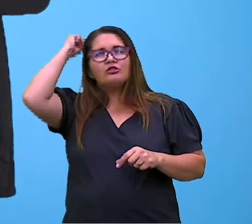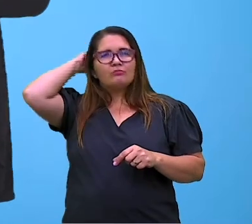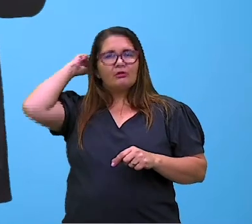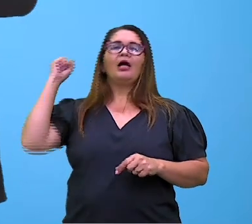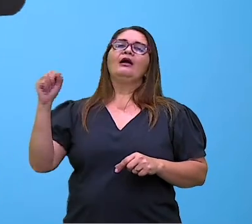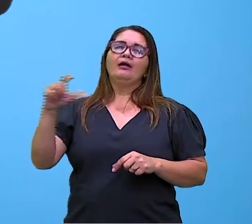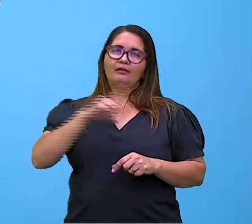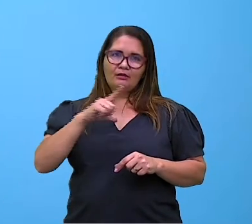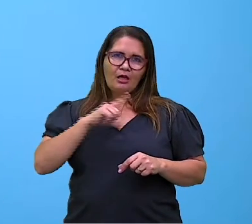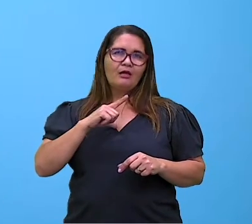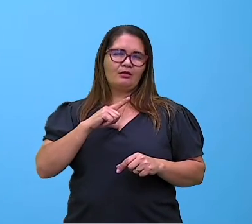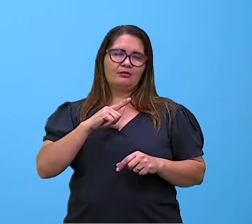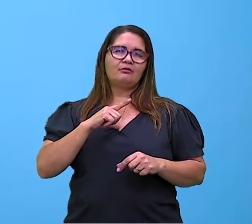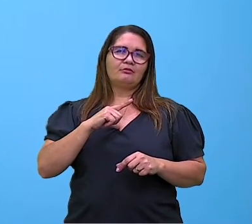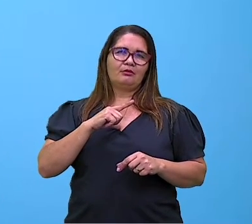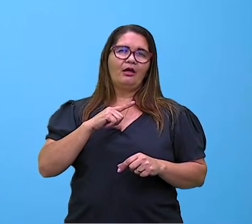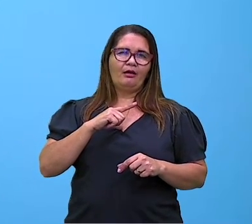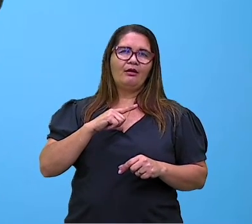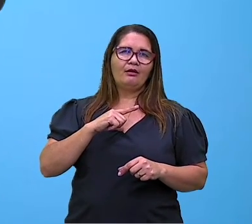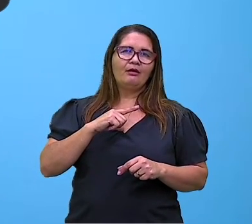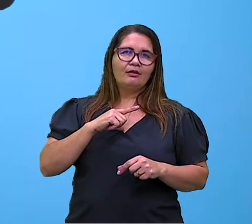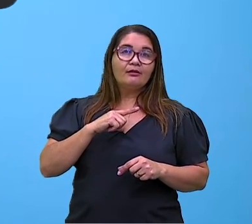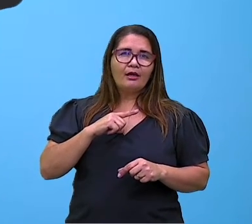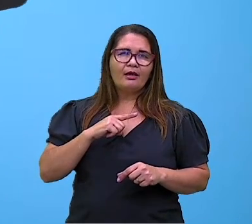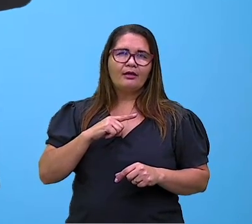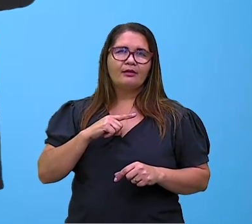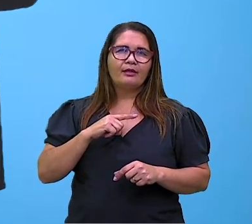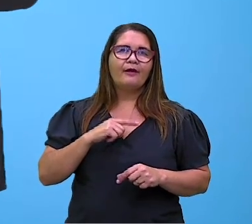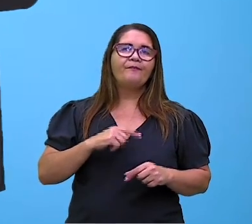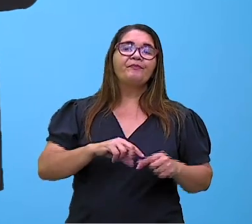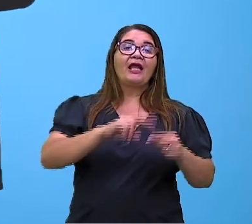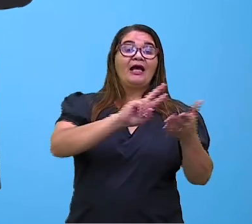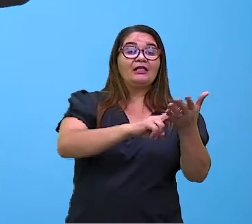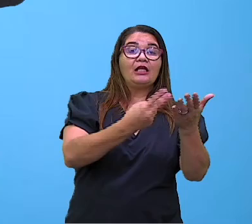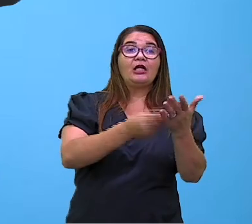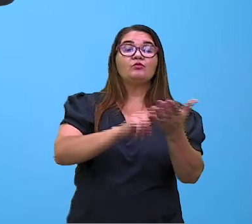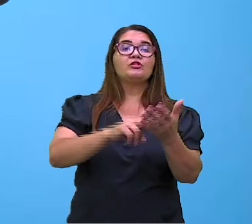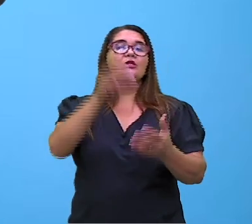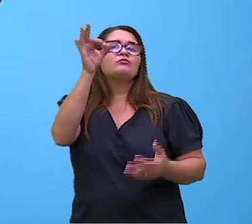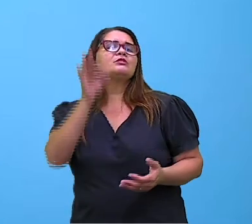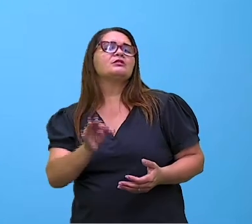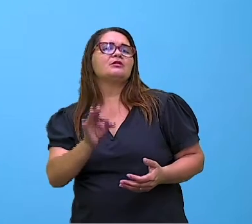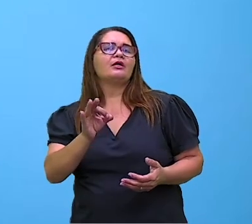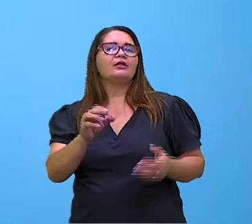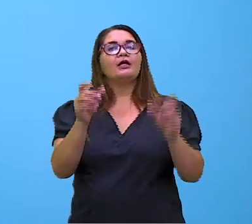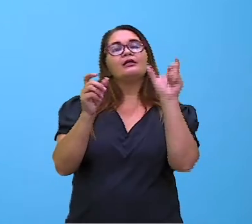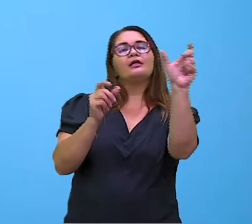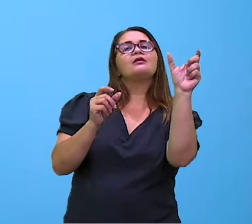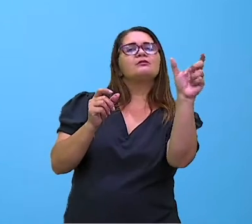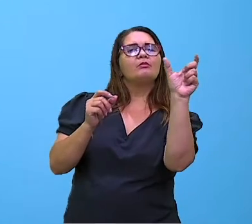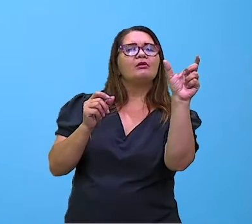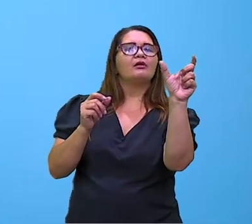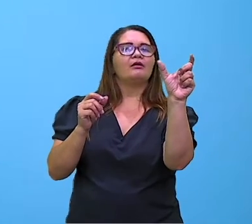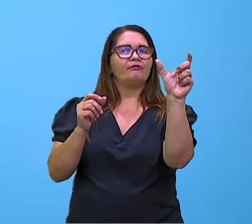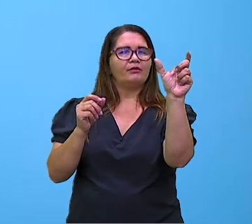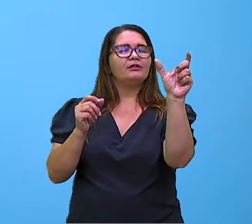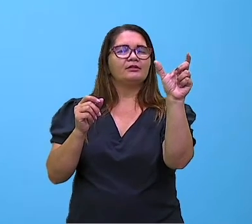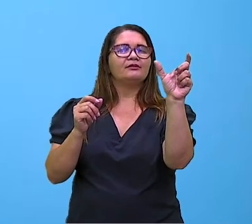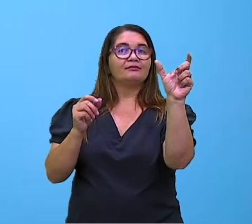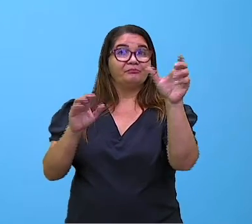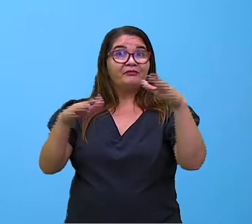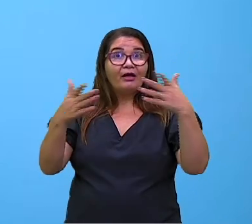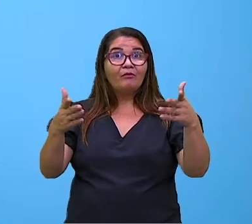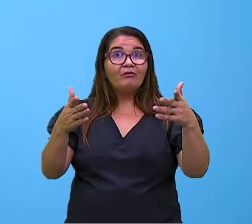um false friend para te confundir. Aí é a hora de você perguntar, será mesmo que essa palavra significa